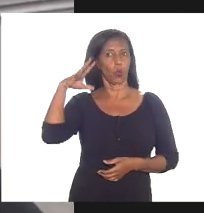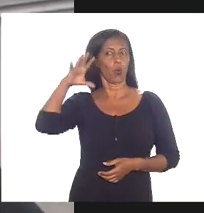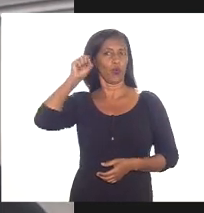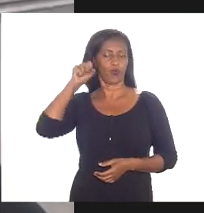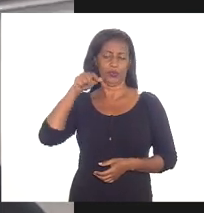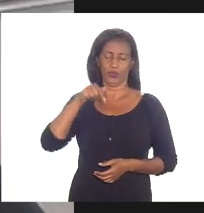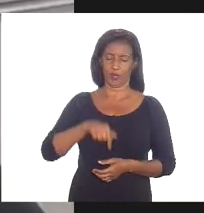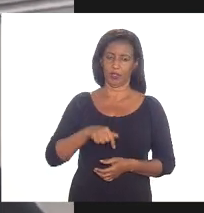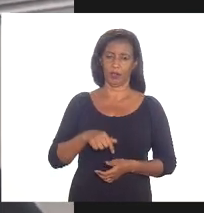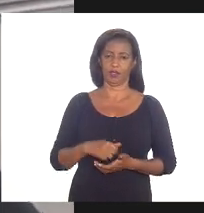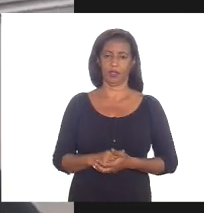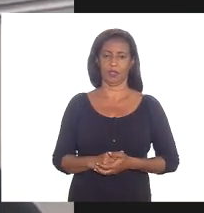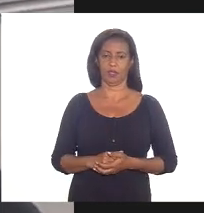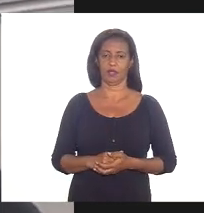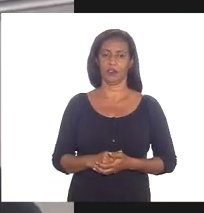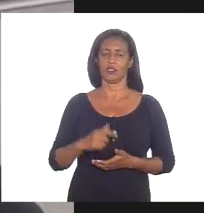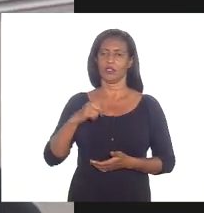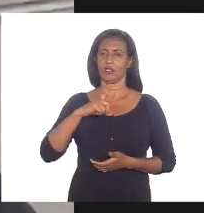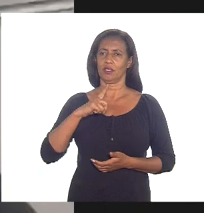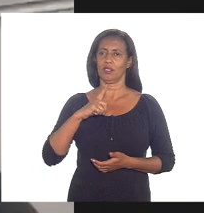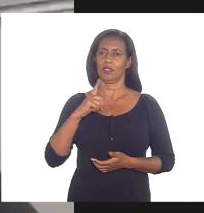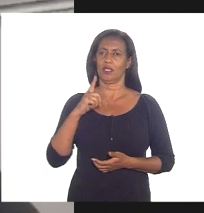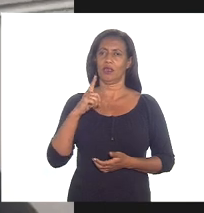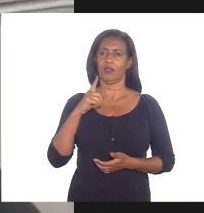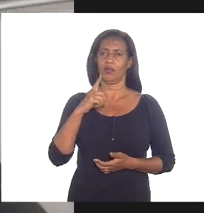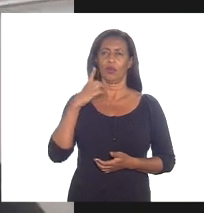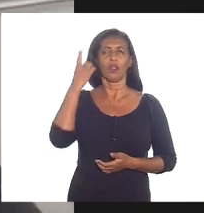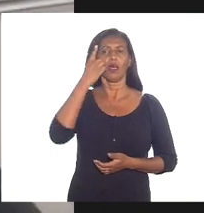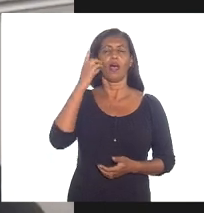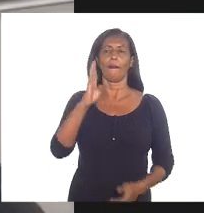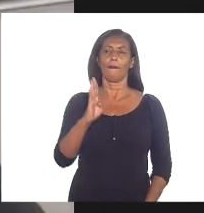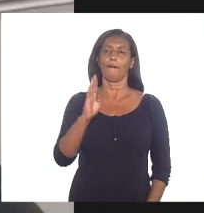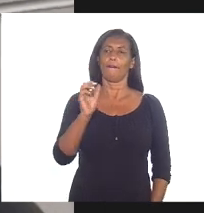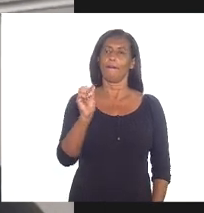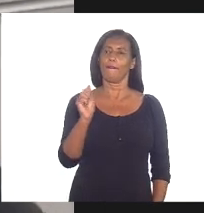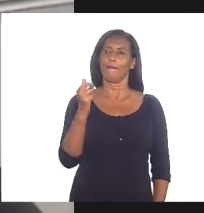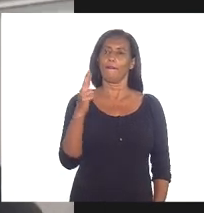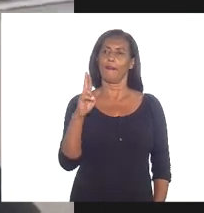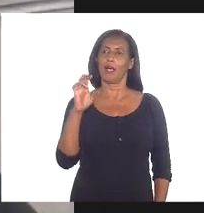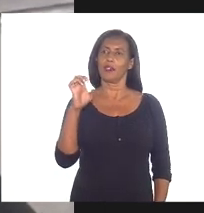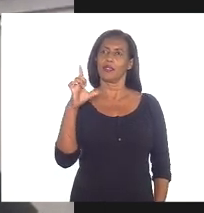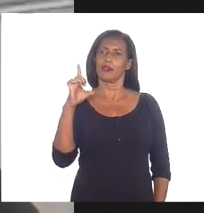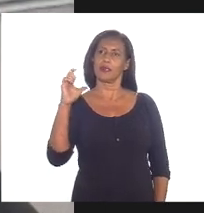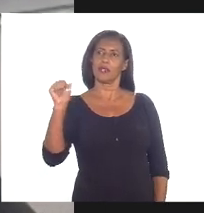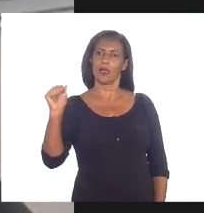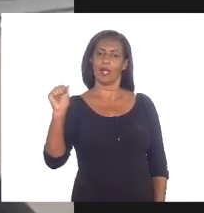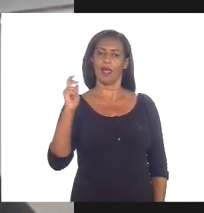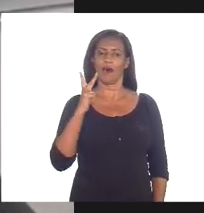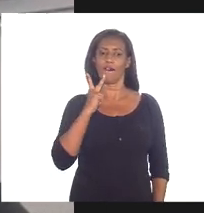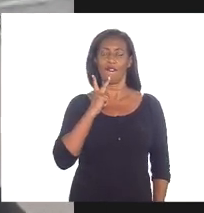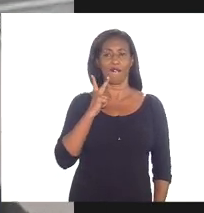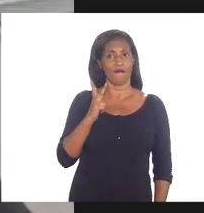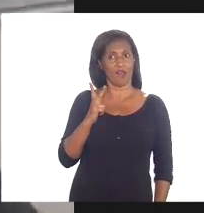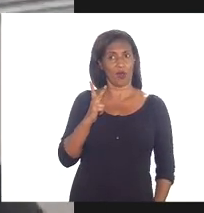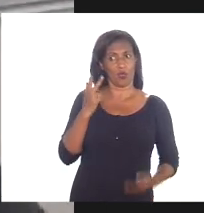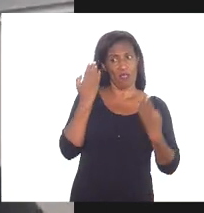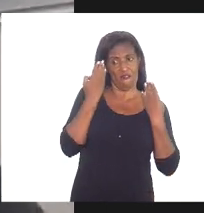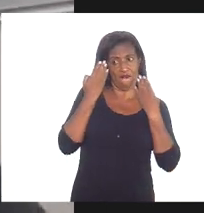gente teve o deputado Bacelar falando que foi importantíssimo, que disse que ameaças partiram da presidência da